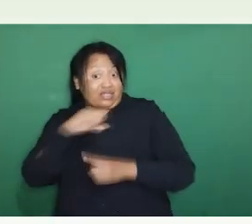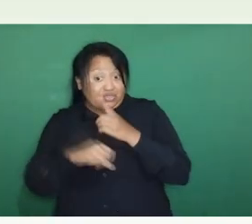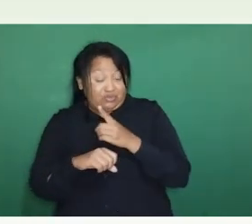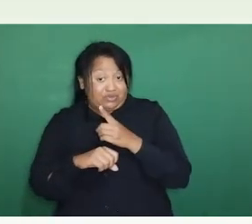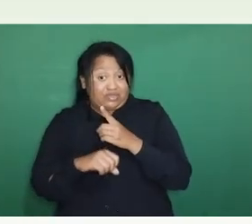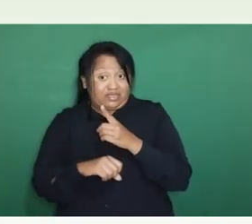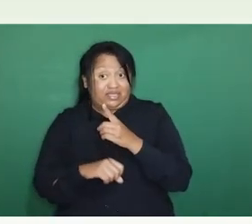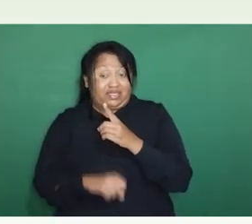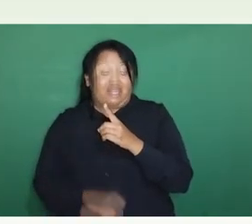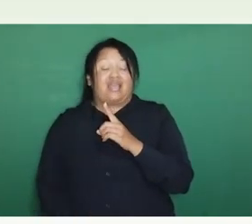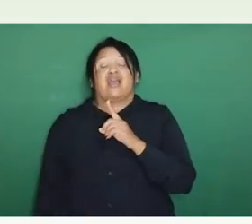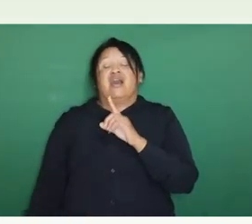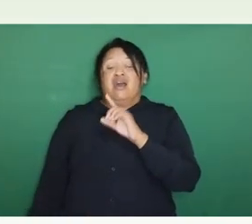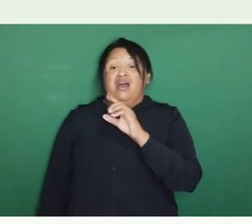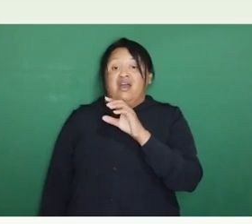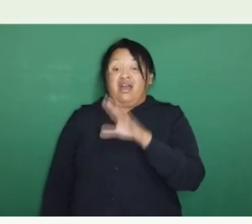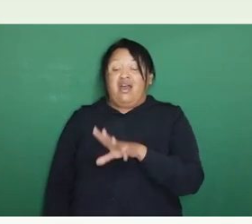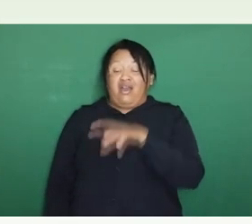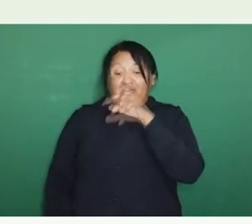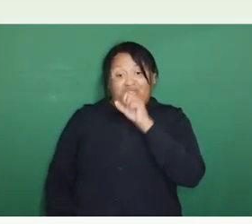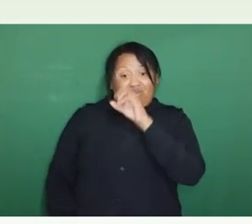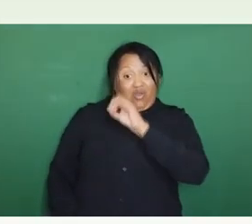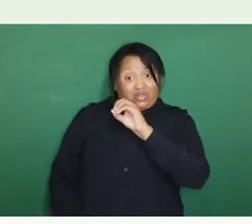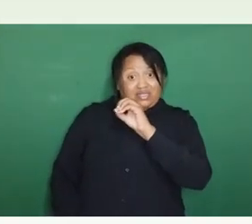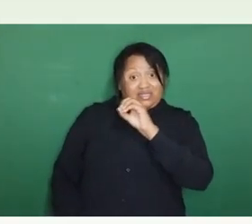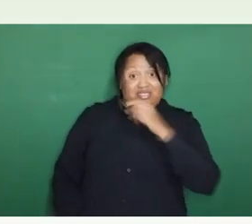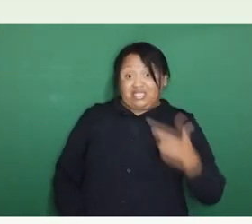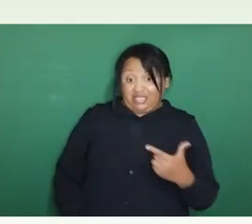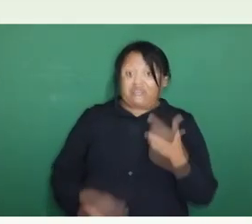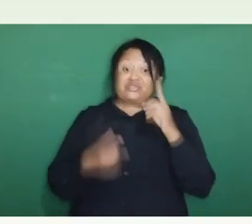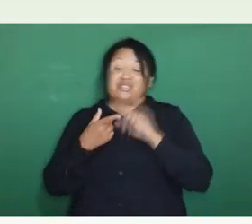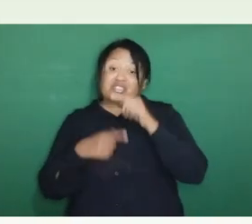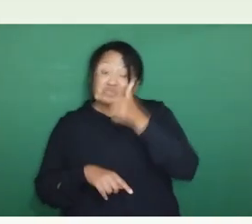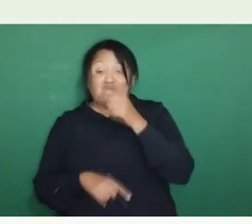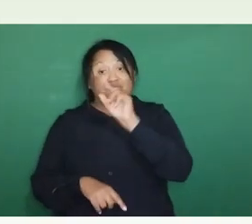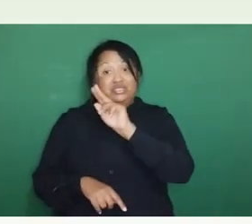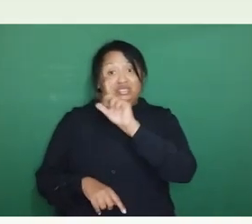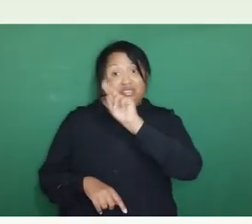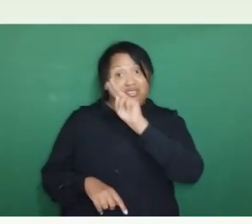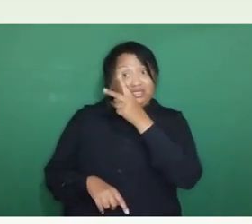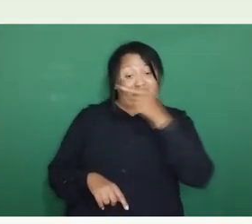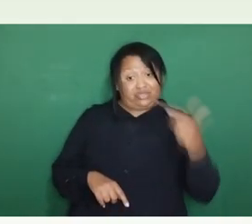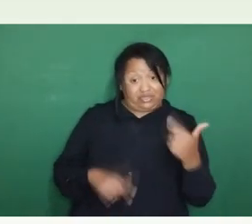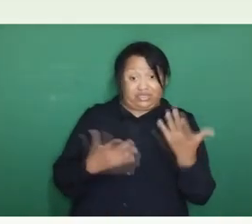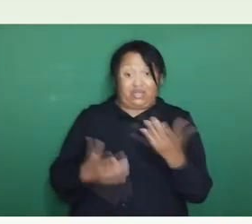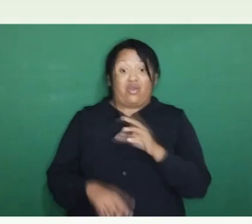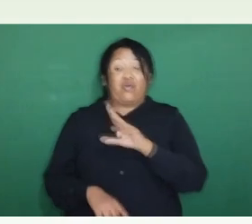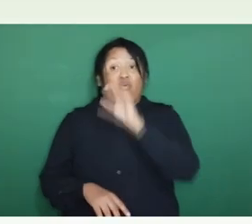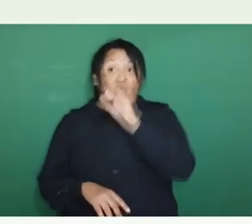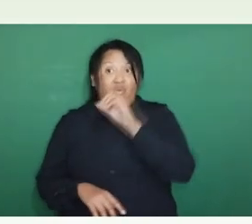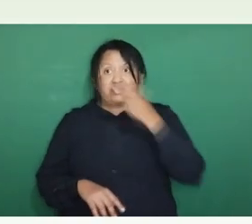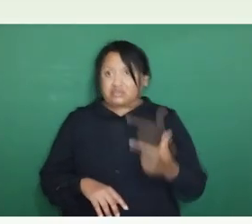hidrogênio devido a diferença de eletronegatividade desses átomos né o oxigênio ele mais